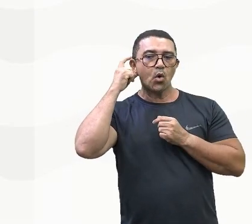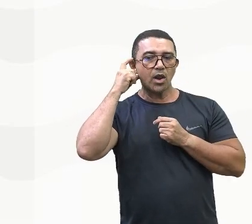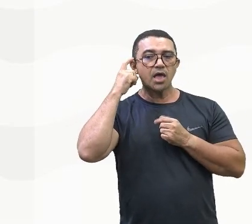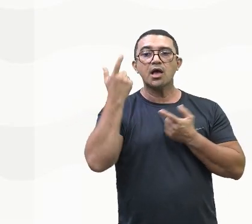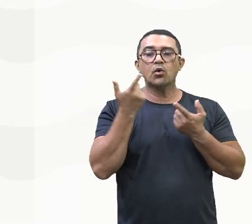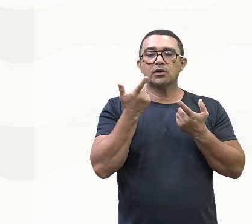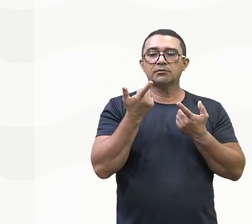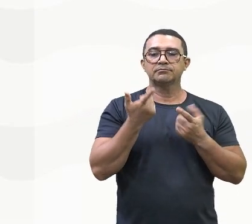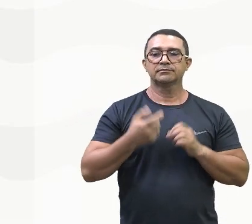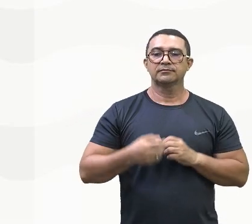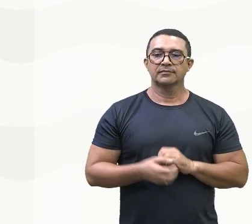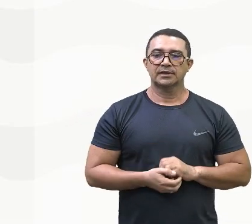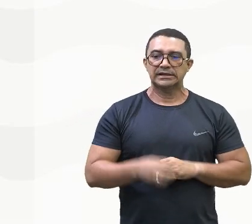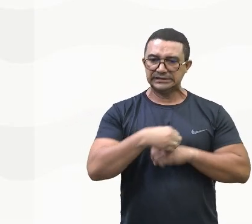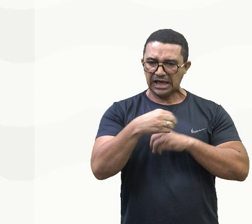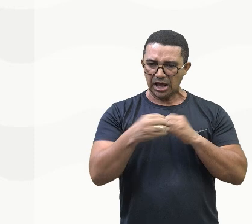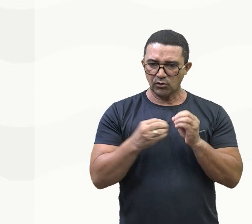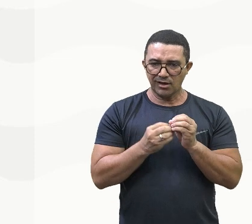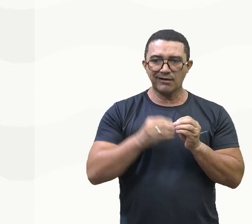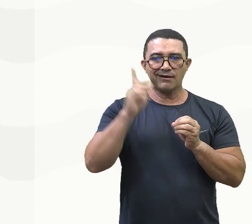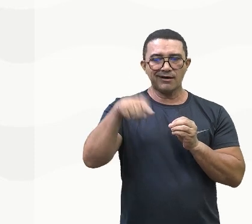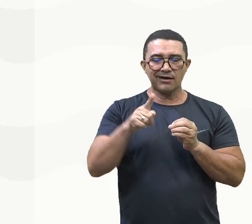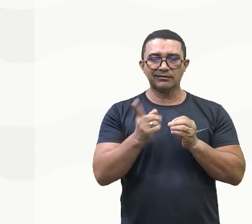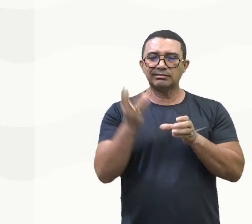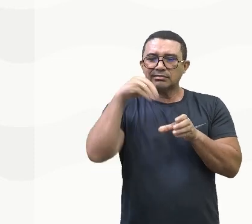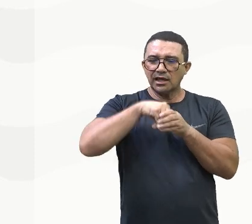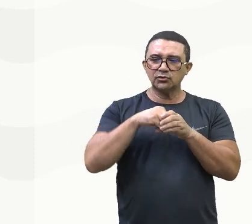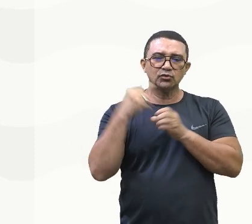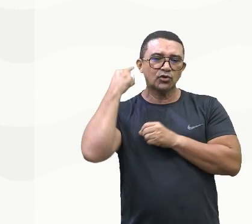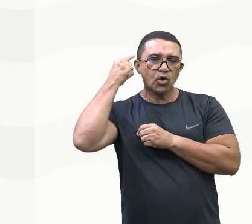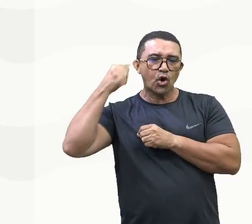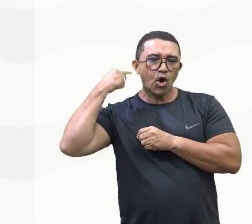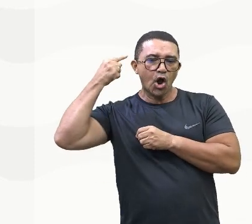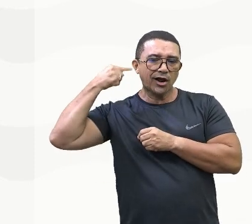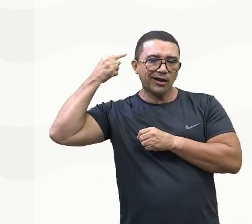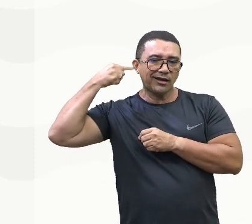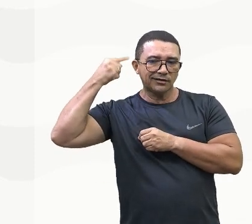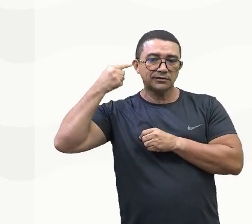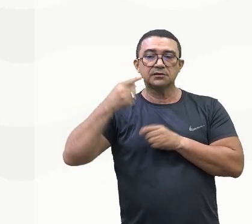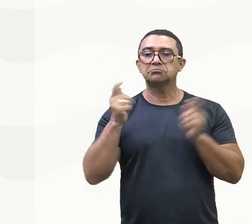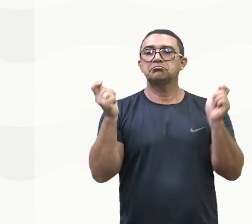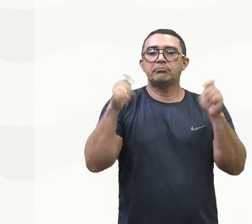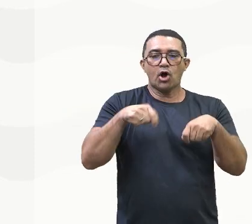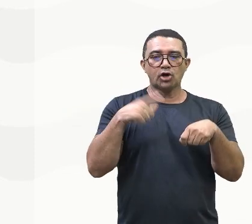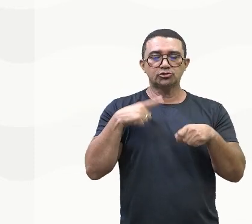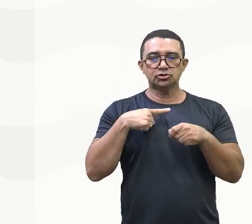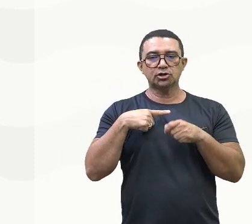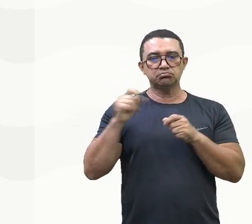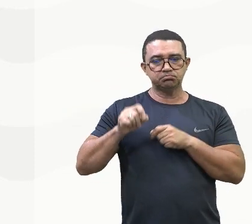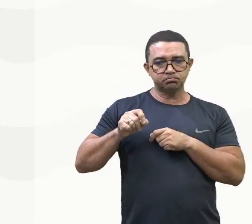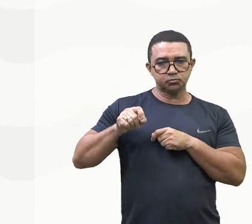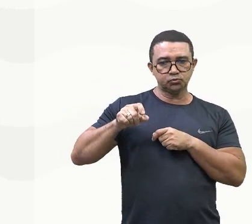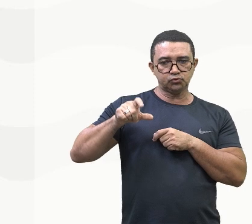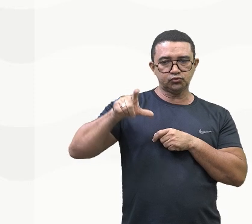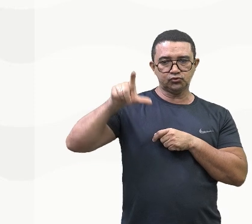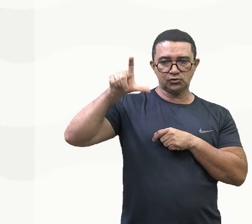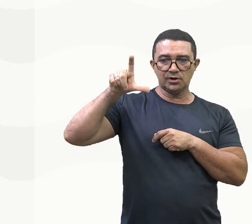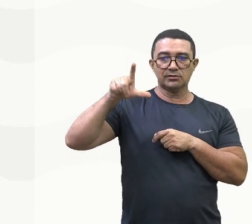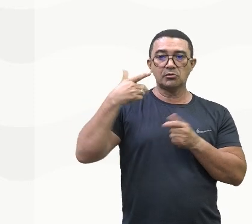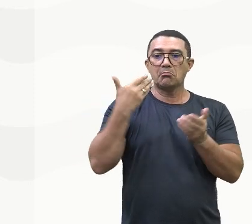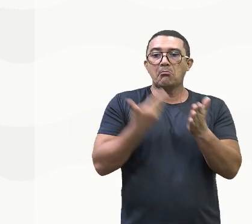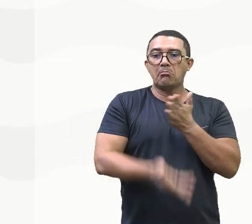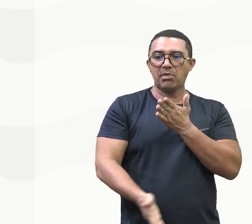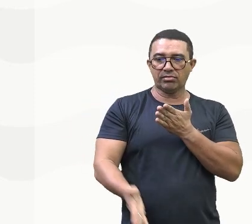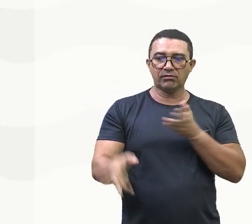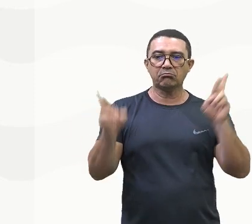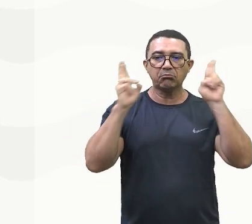essas, professor? As células ciliadas lá na cóclea. E pode levar progressivamente a perdas